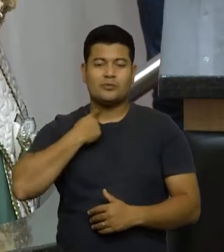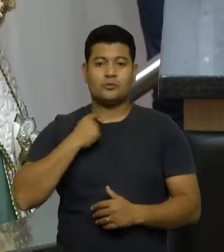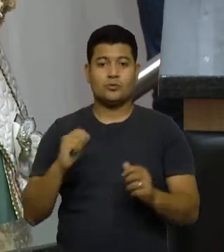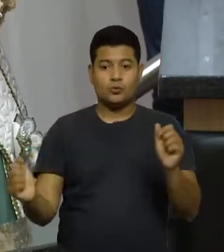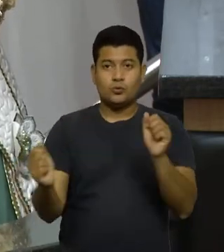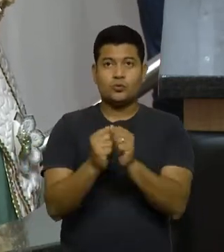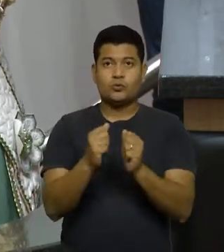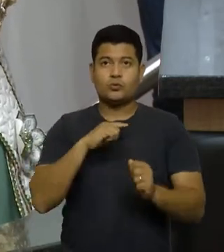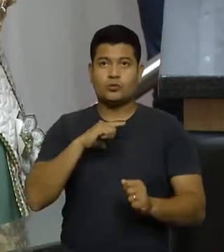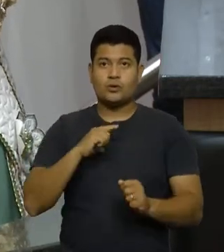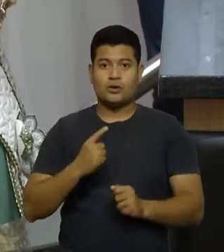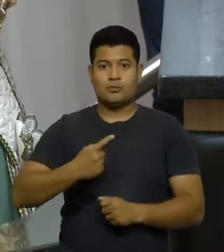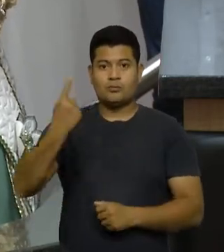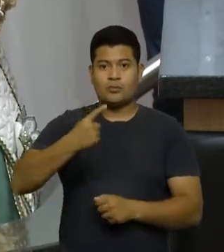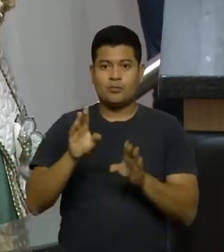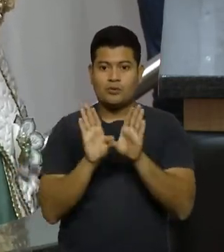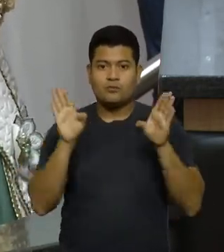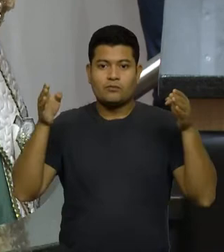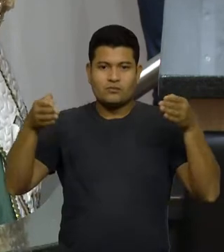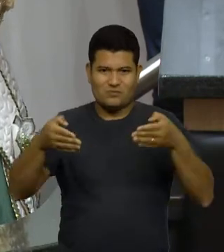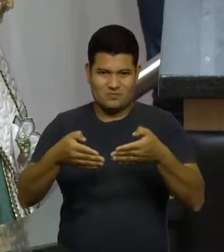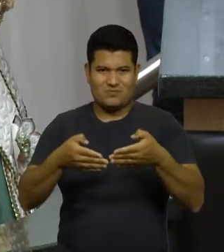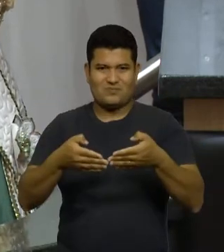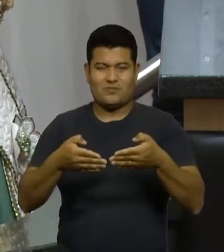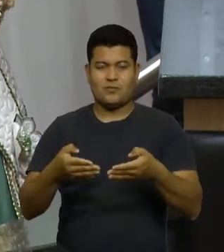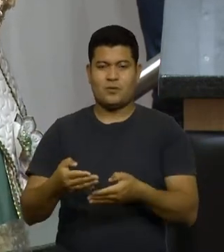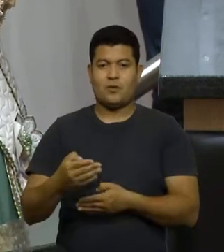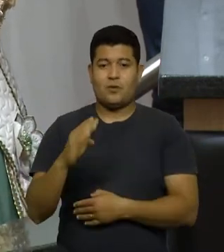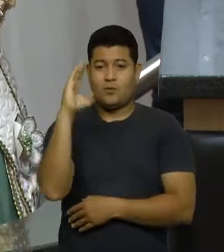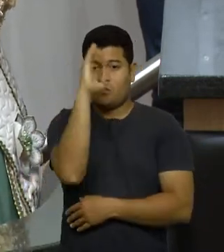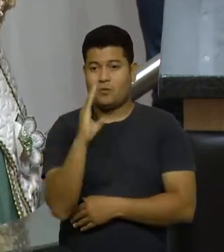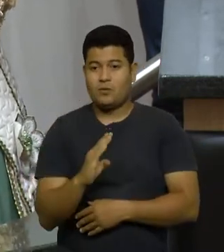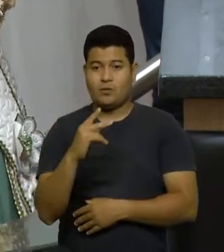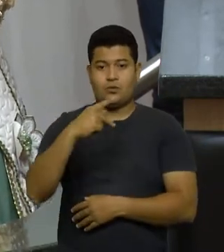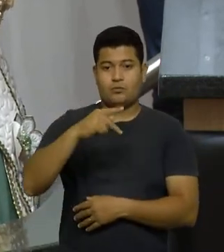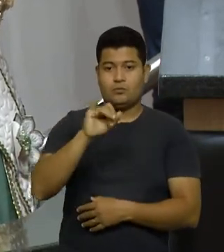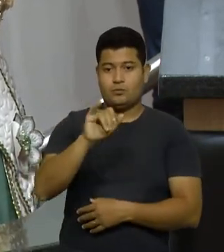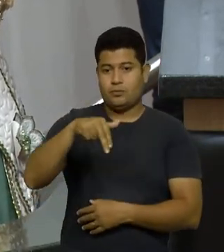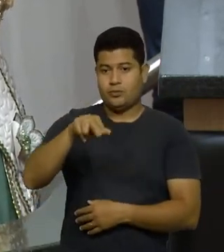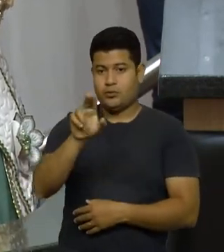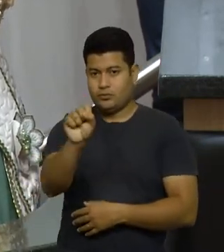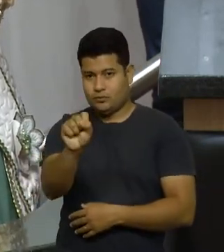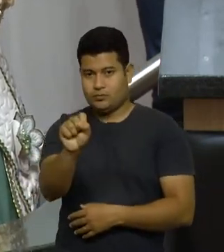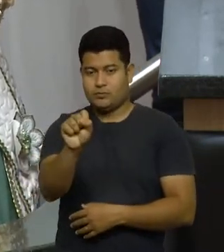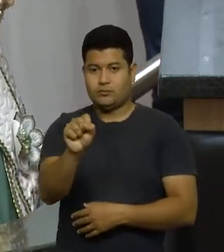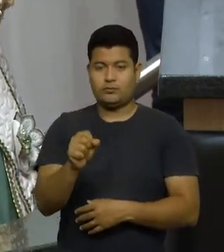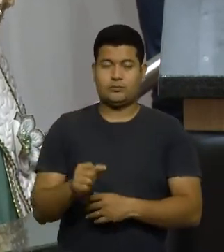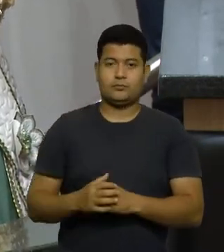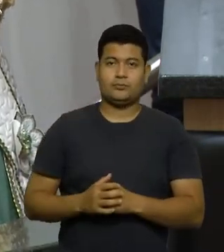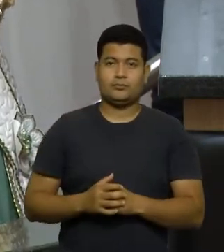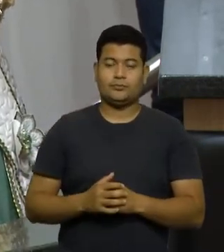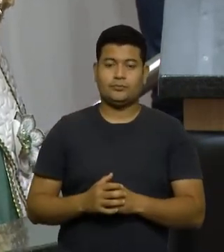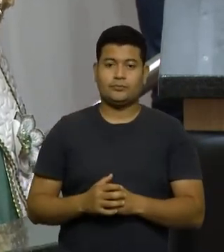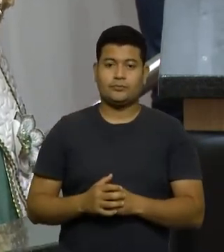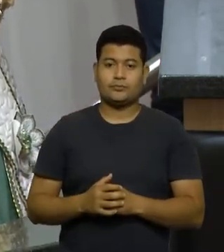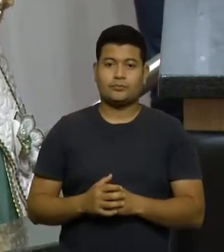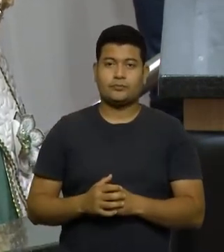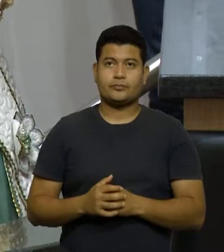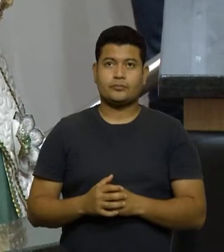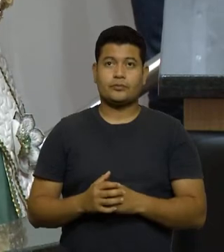o primeiro Fórum Brasileiro do Pinos, que tem como